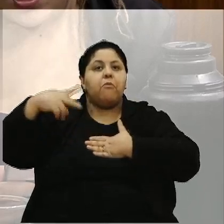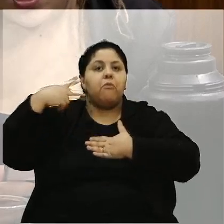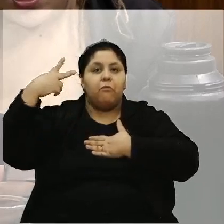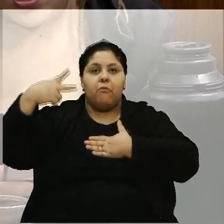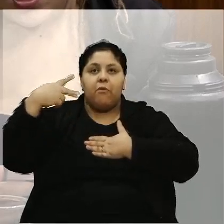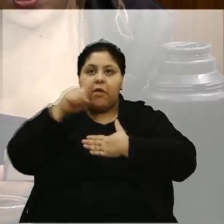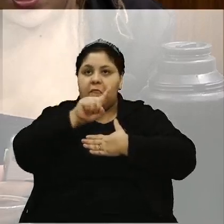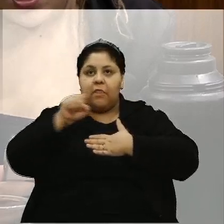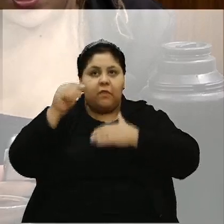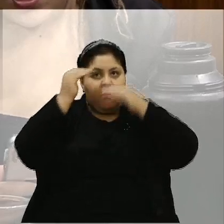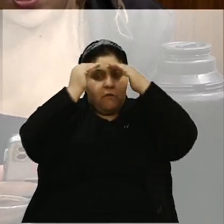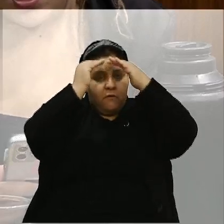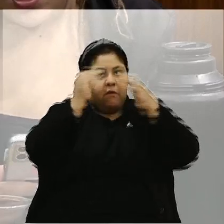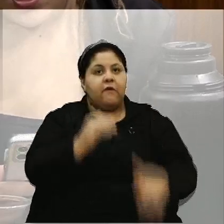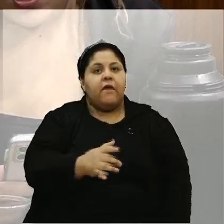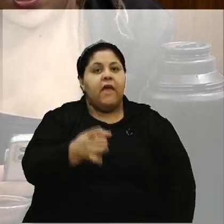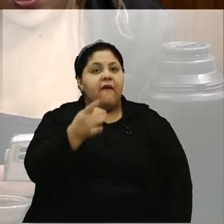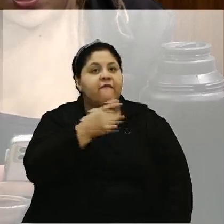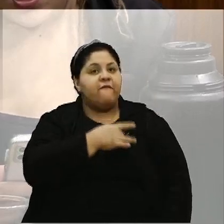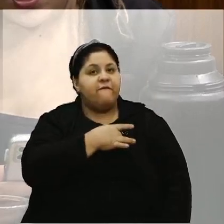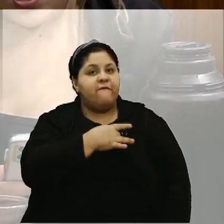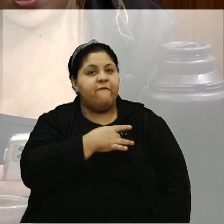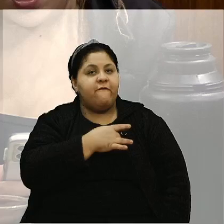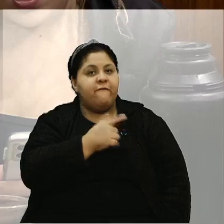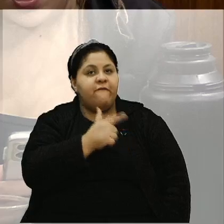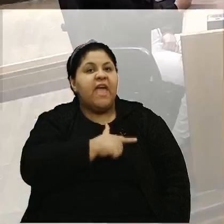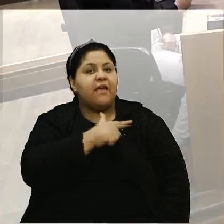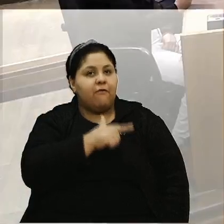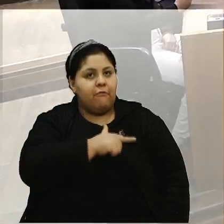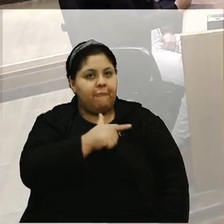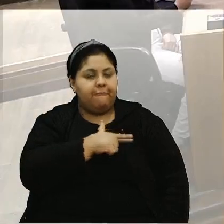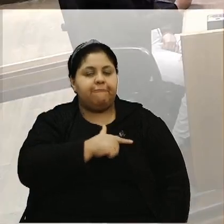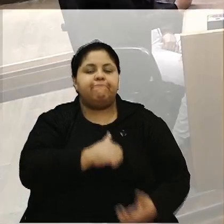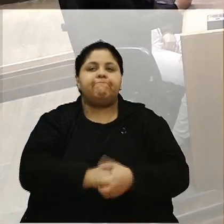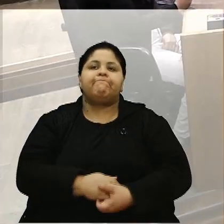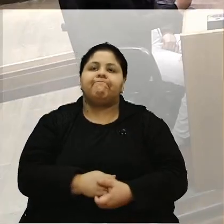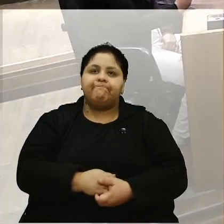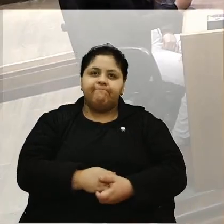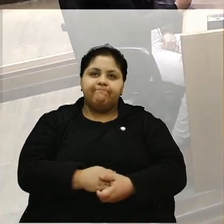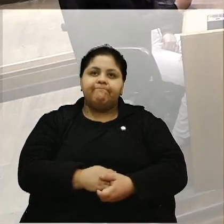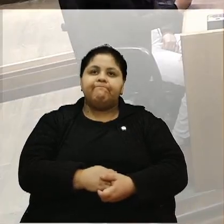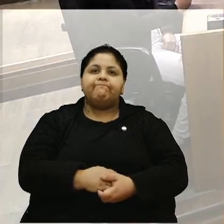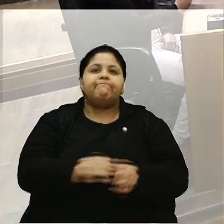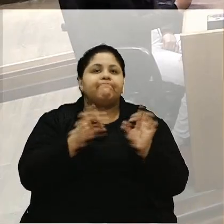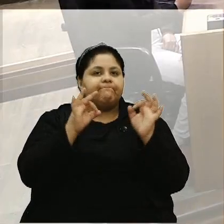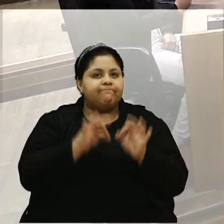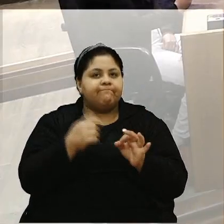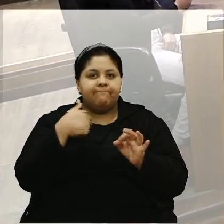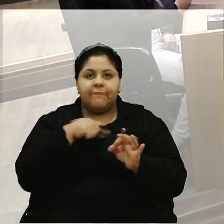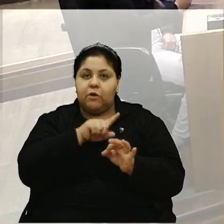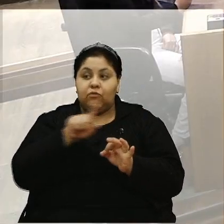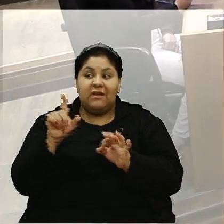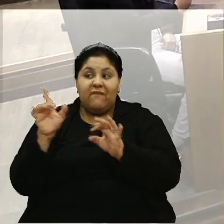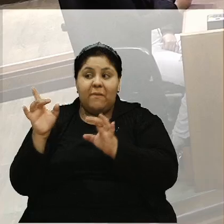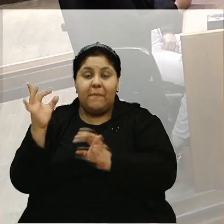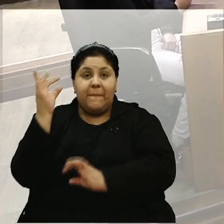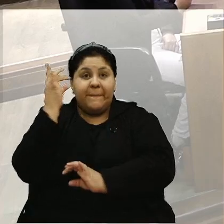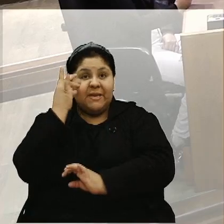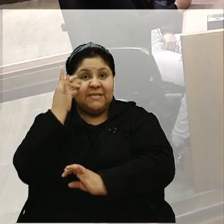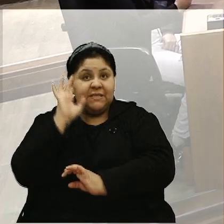não cumprir é feio demais da conta. Obrigado. Concordo, Lucas, mas eu não estava presente.